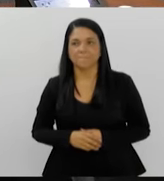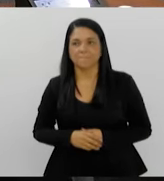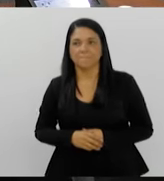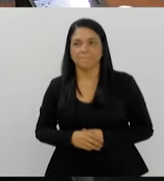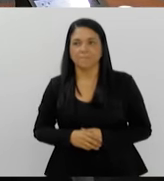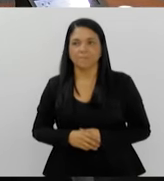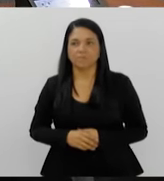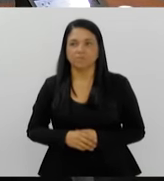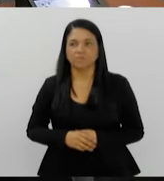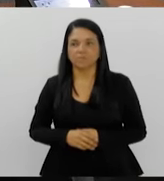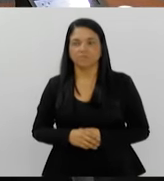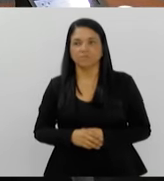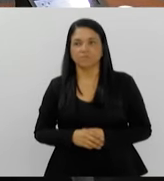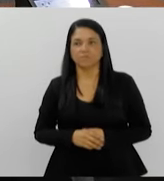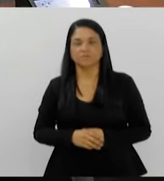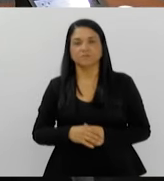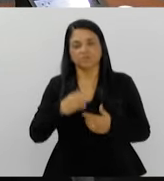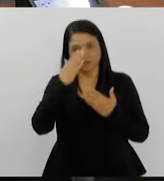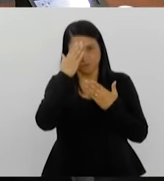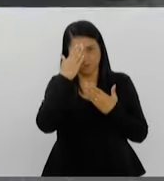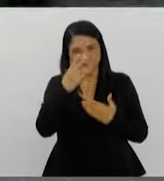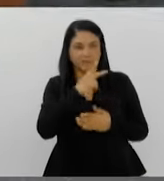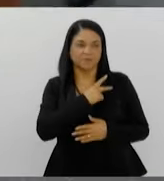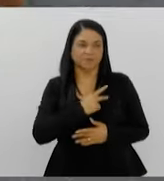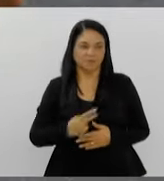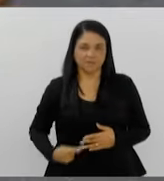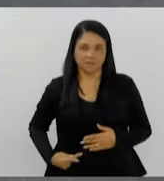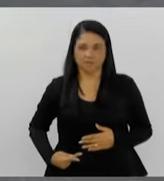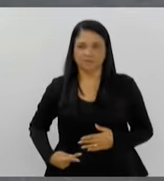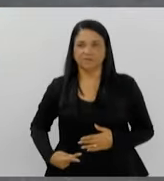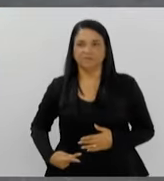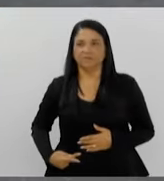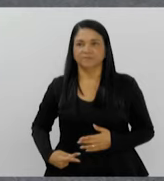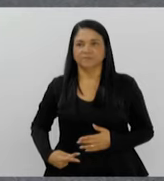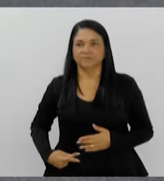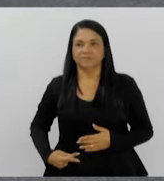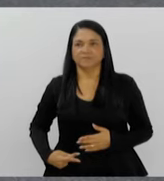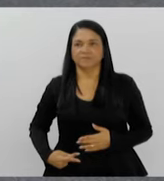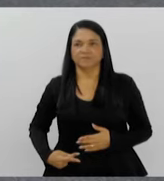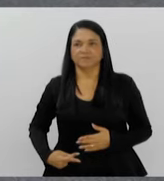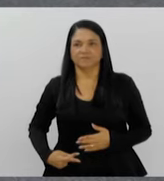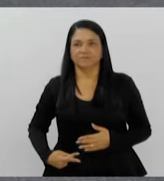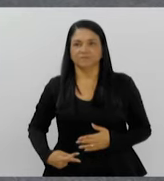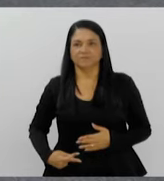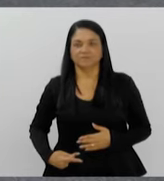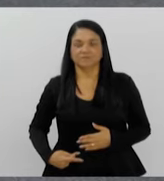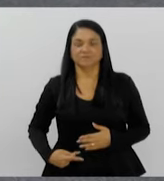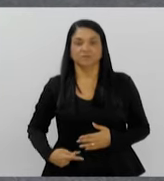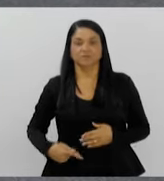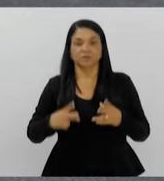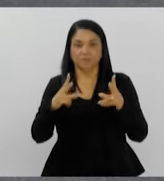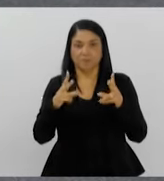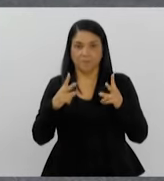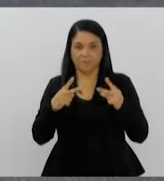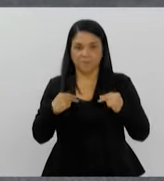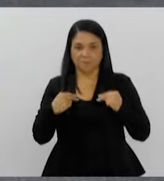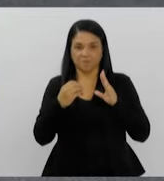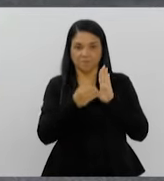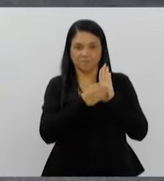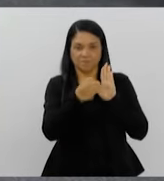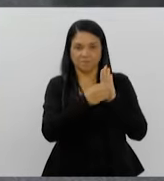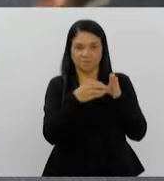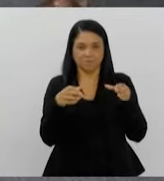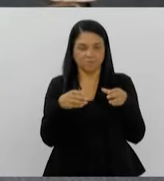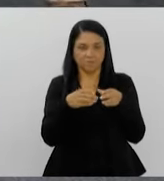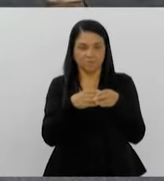presidenta op Muito obrigado Presidente eh então aqui no no mérito o parecer da Comissão de